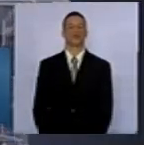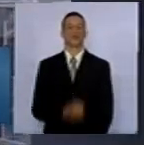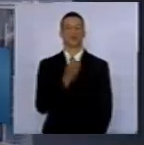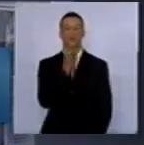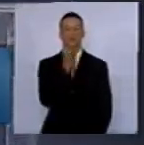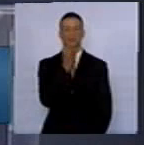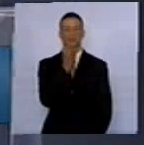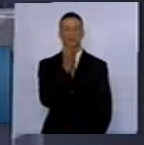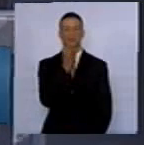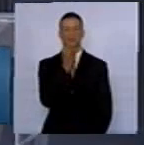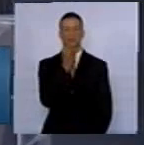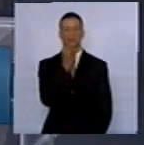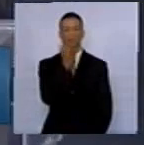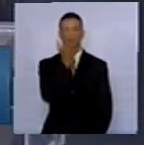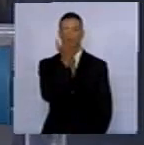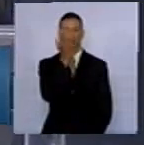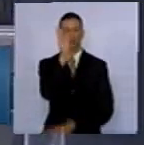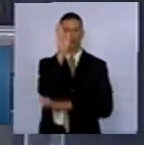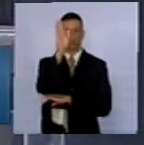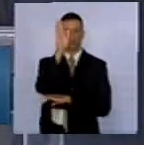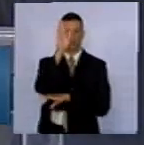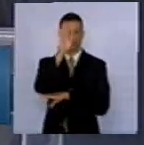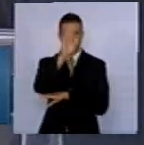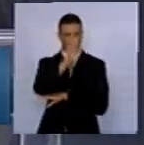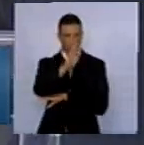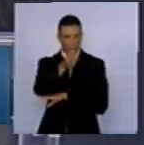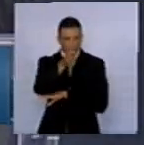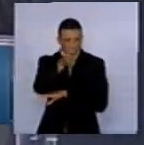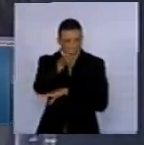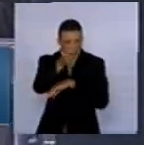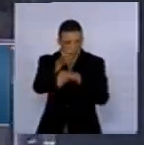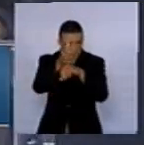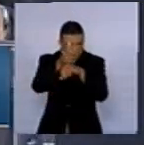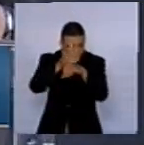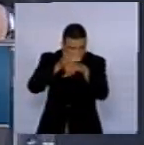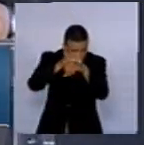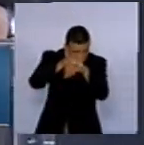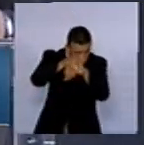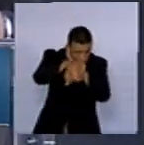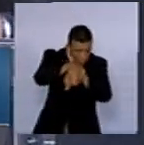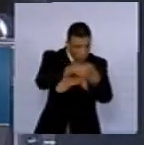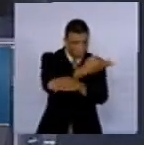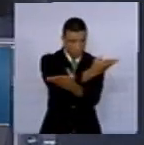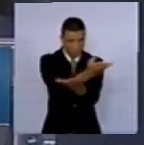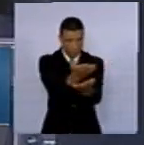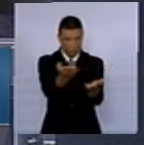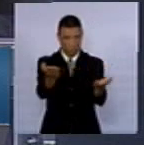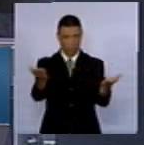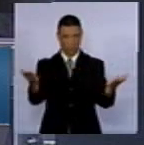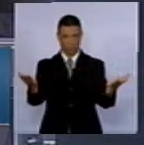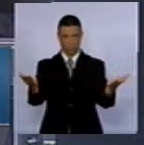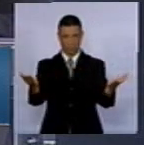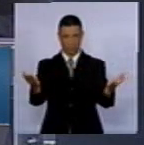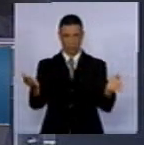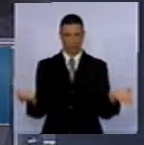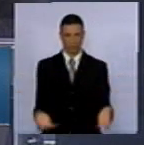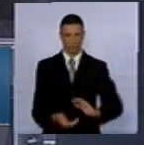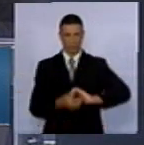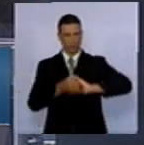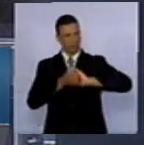boa boa tarde quase Boa noite a todas e todos Saúdo